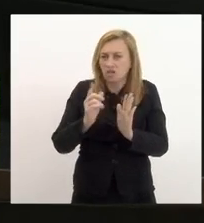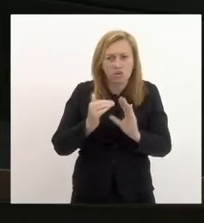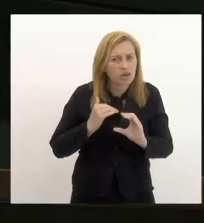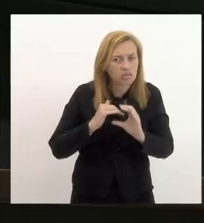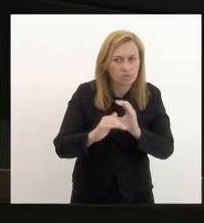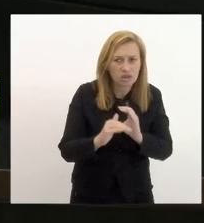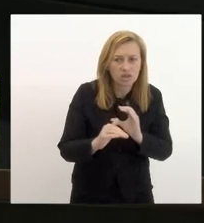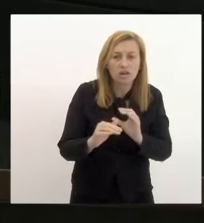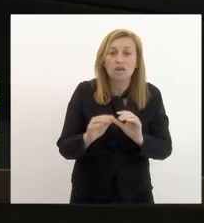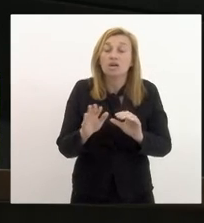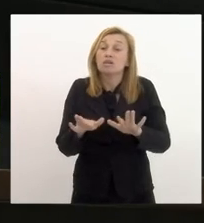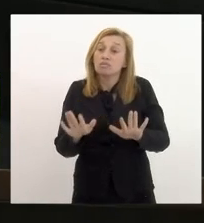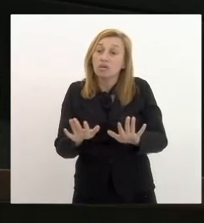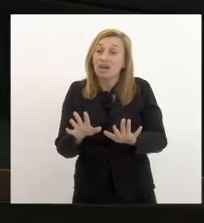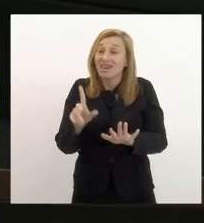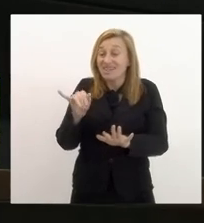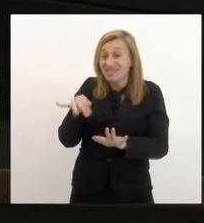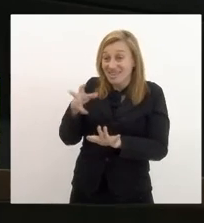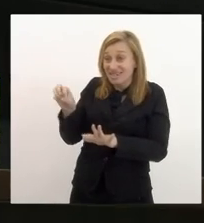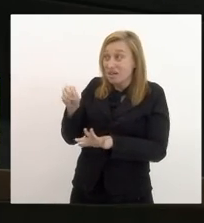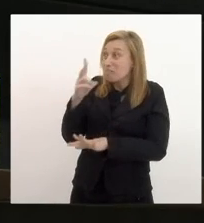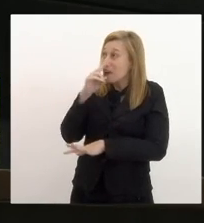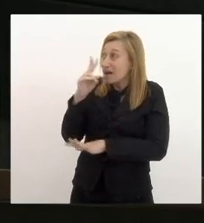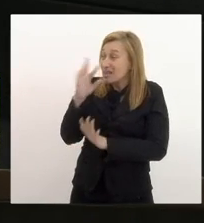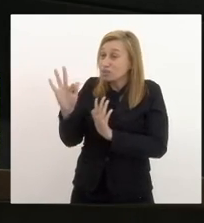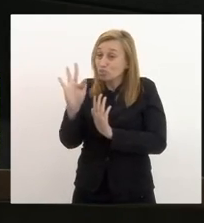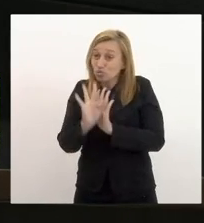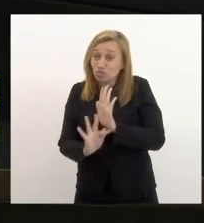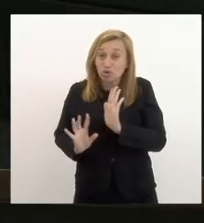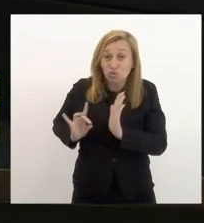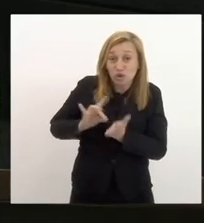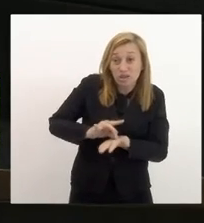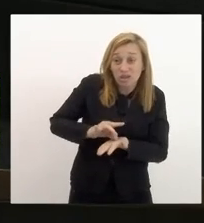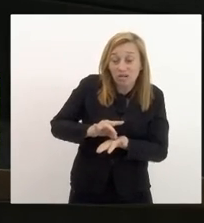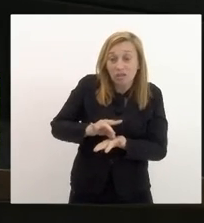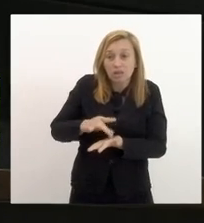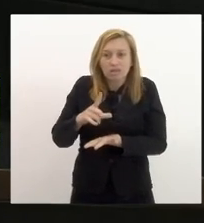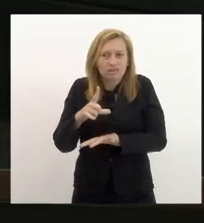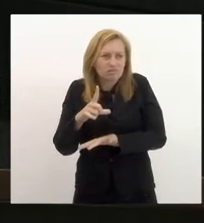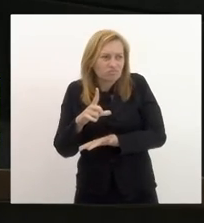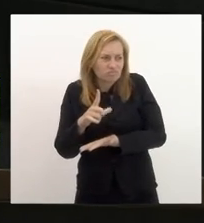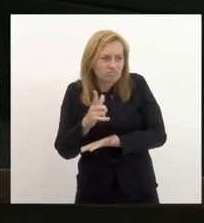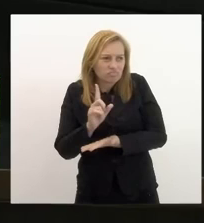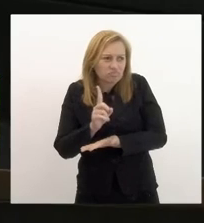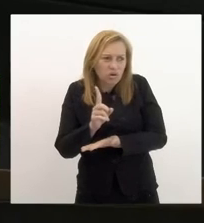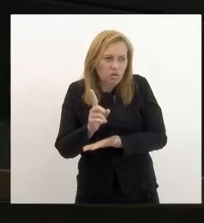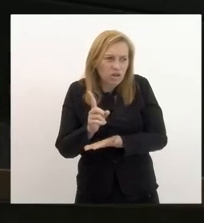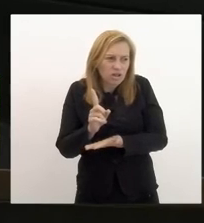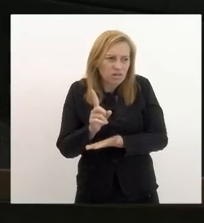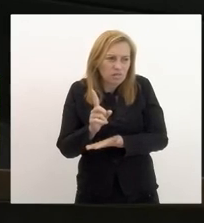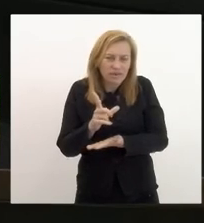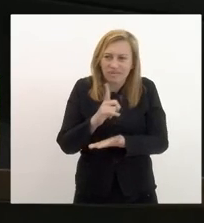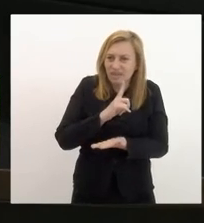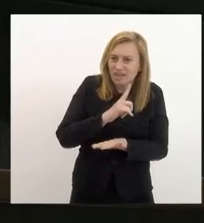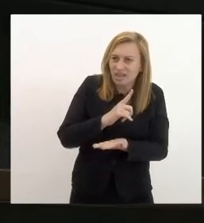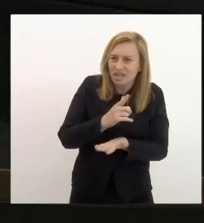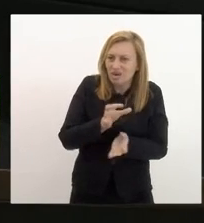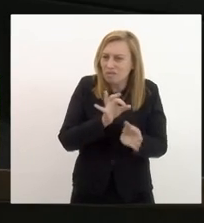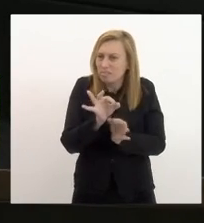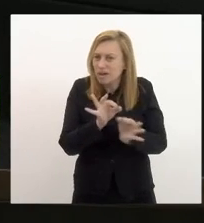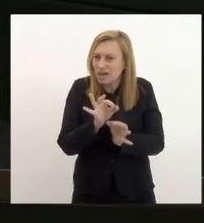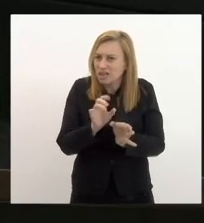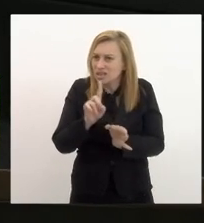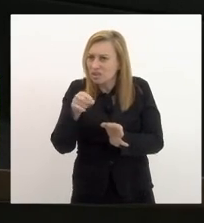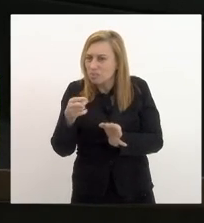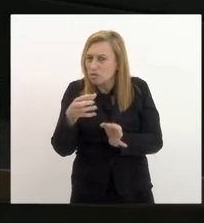encaminhamos embora a licença parece que no texto original acabou vindo não era para ver que era um texto que tinha sido preparado